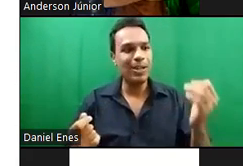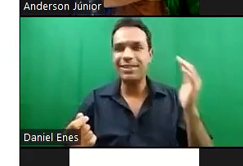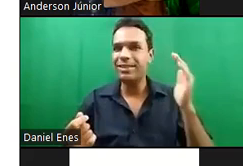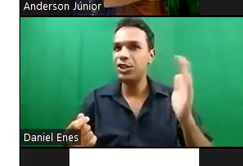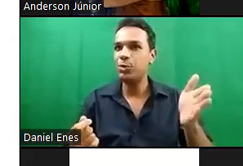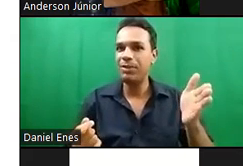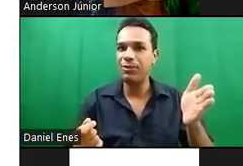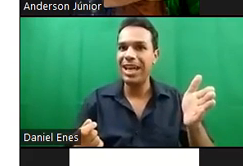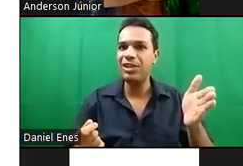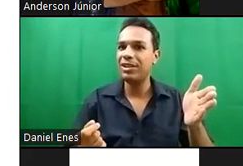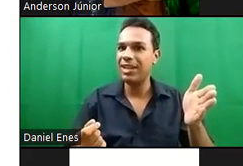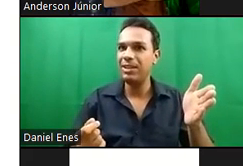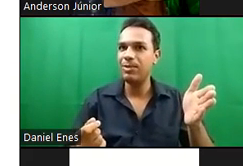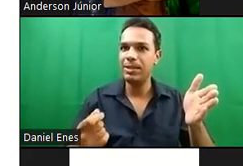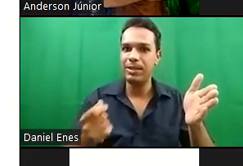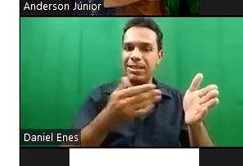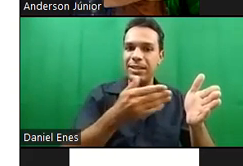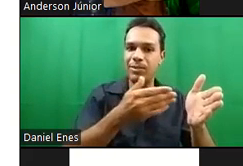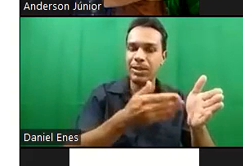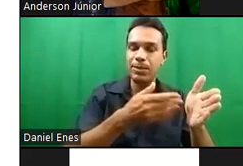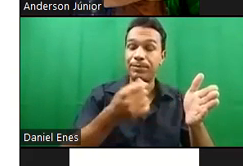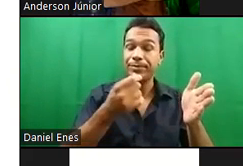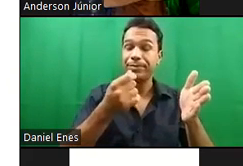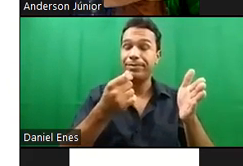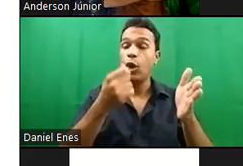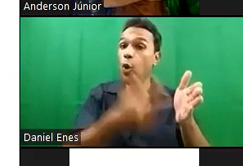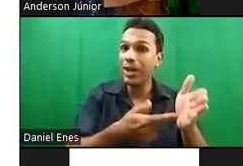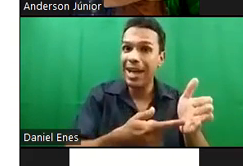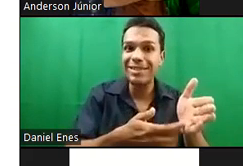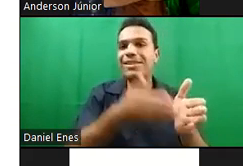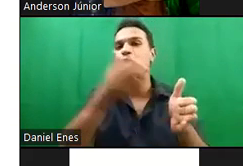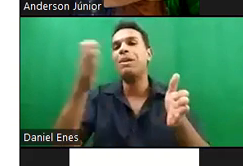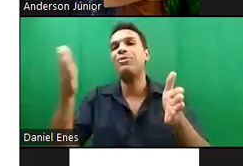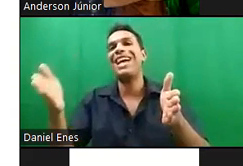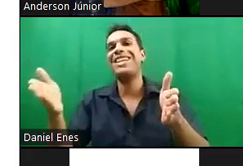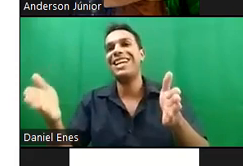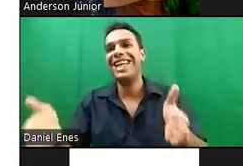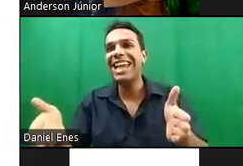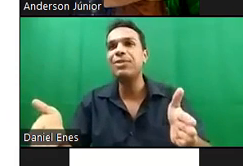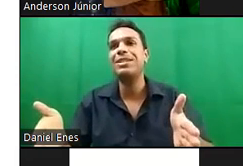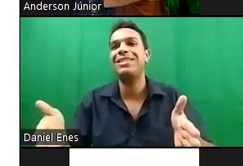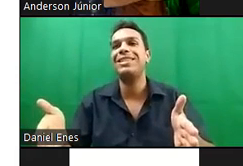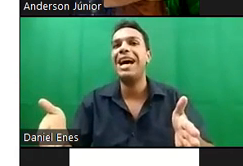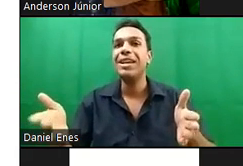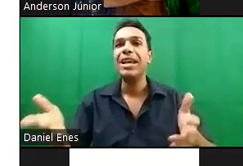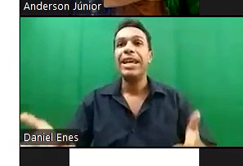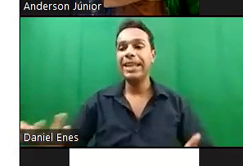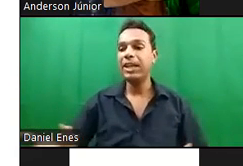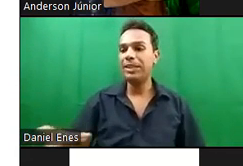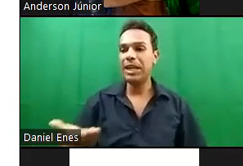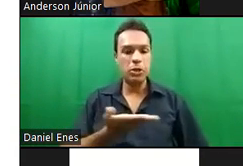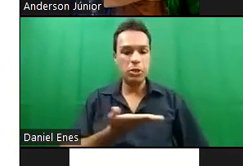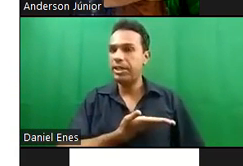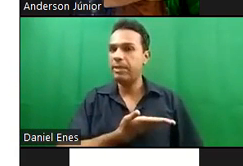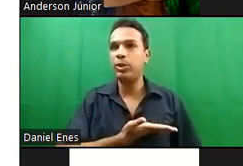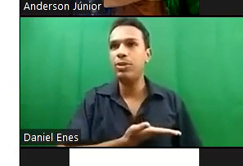Então, existe uma fonética nas línguas orais, existe uma fonética na língua de sinais. E nenhuma